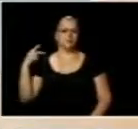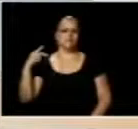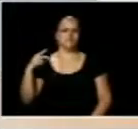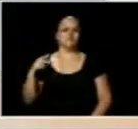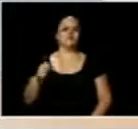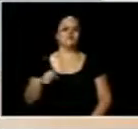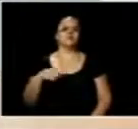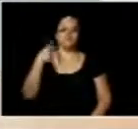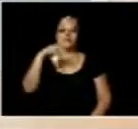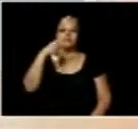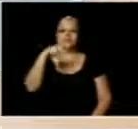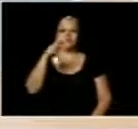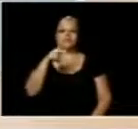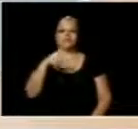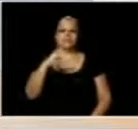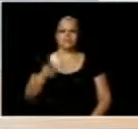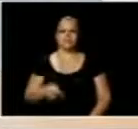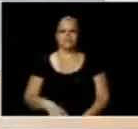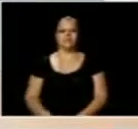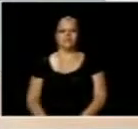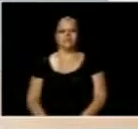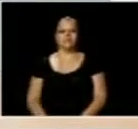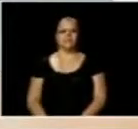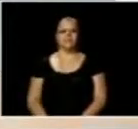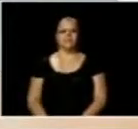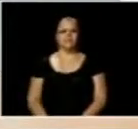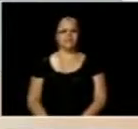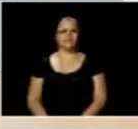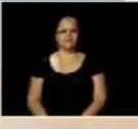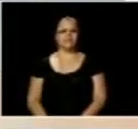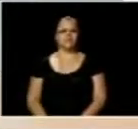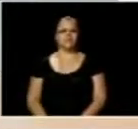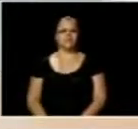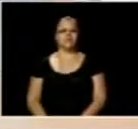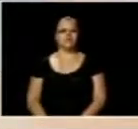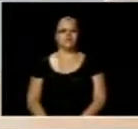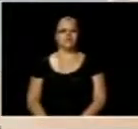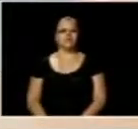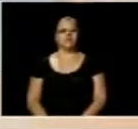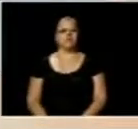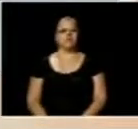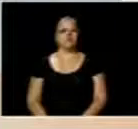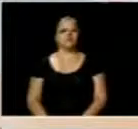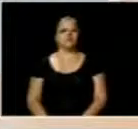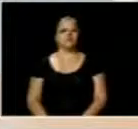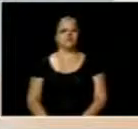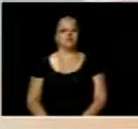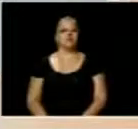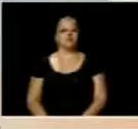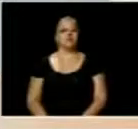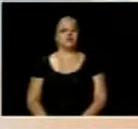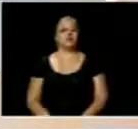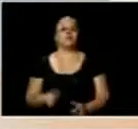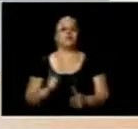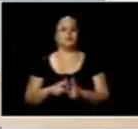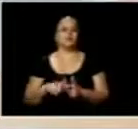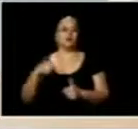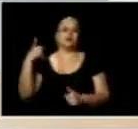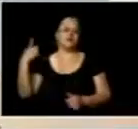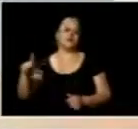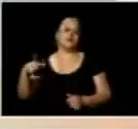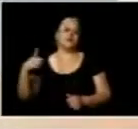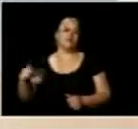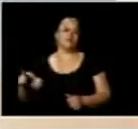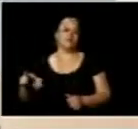feita, né, no campo das ideias há muito tempo. Porque, repito, reafirmo, se nós voltássemos